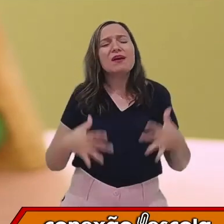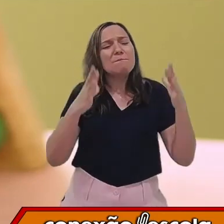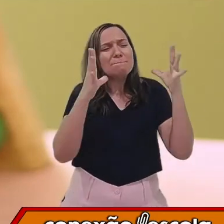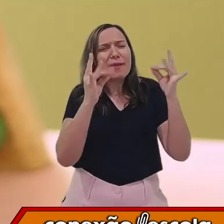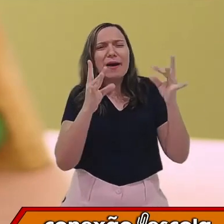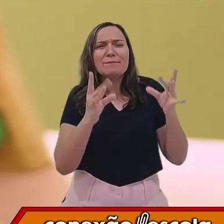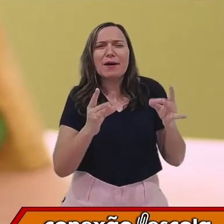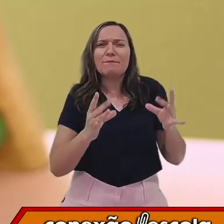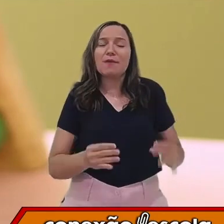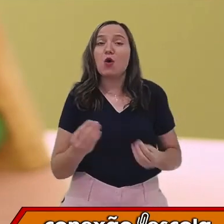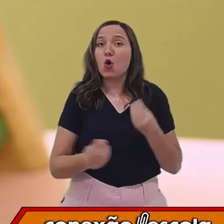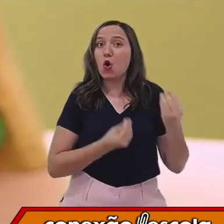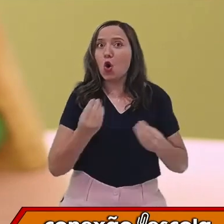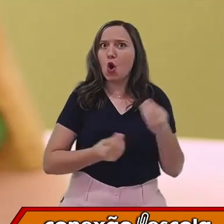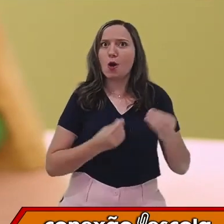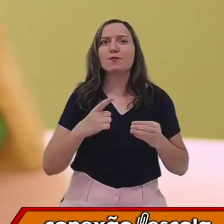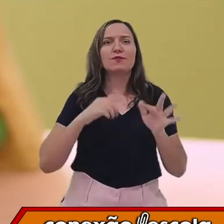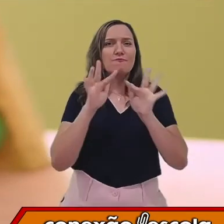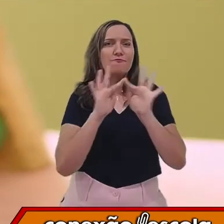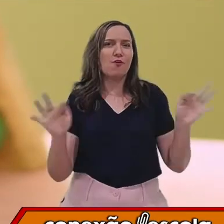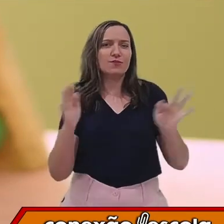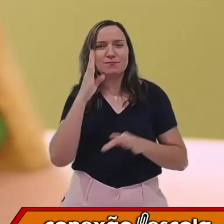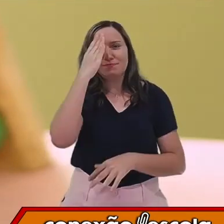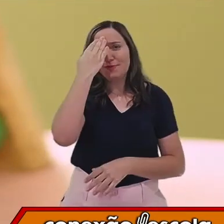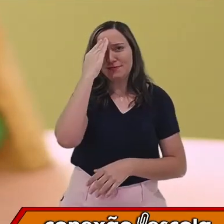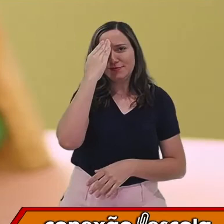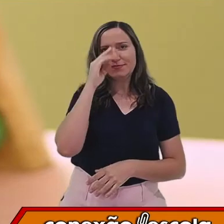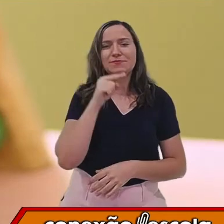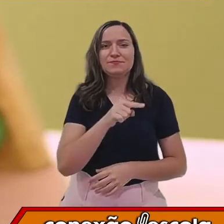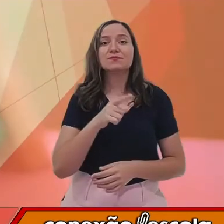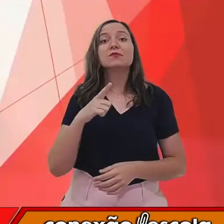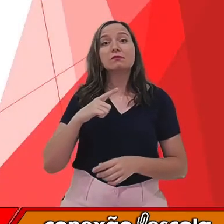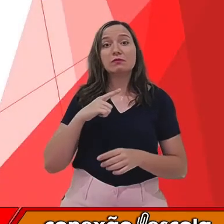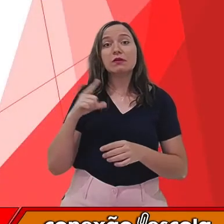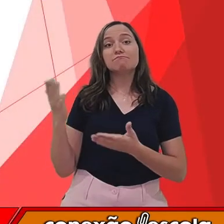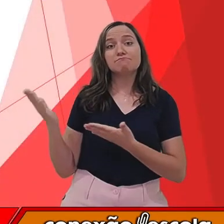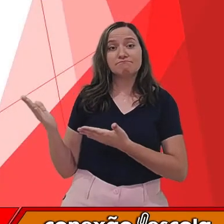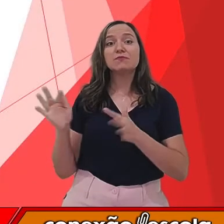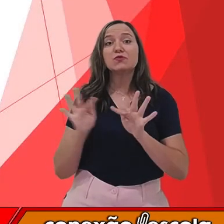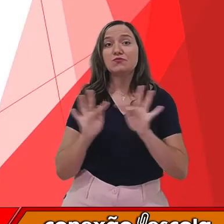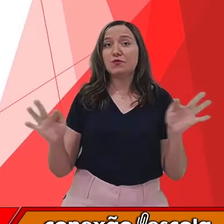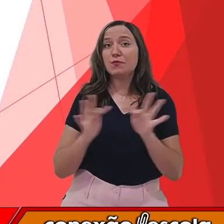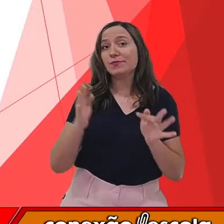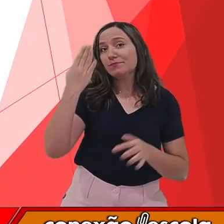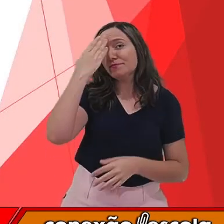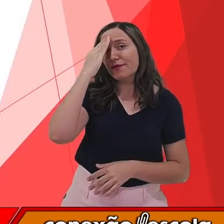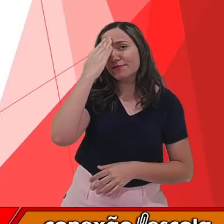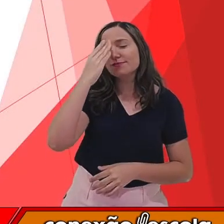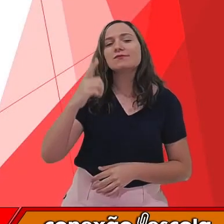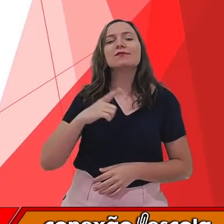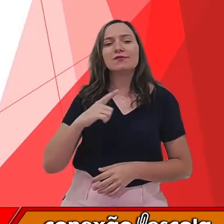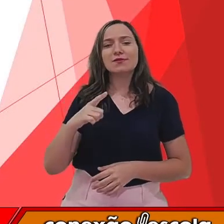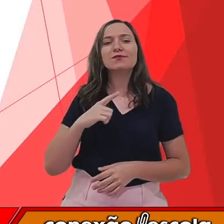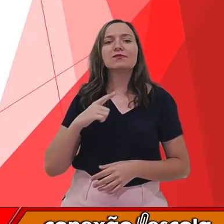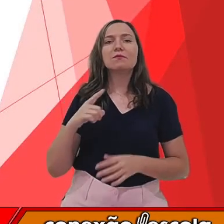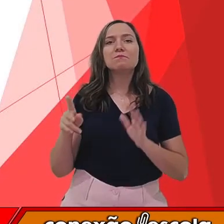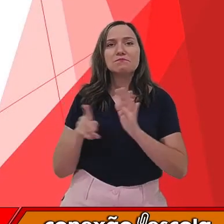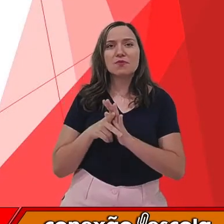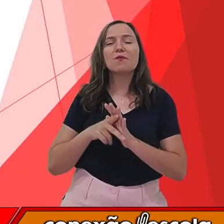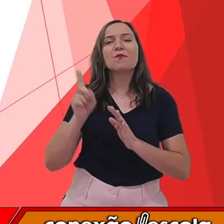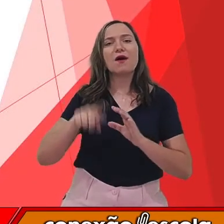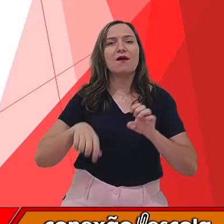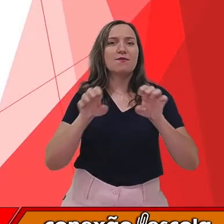da fórmula de Bhaskara a fórmula de báskara é essa fórmula aqui que trabalha com os coeficientes da equação